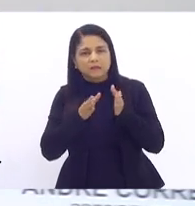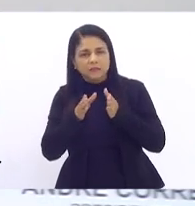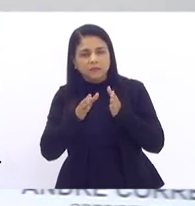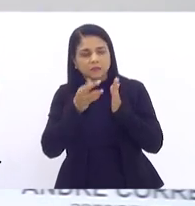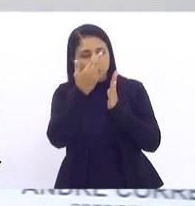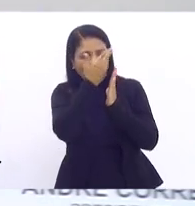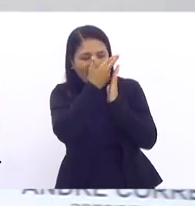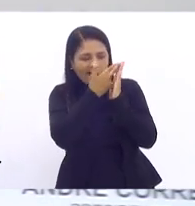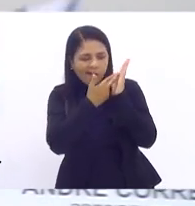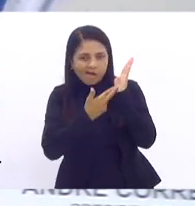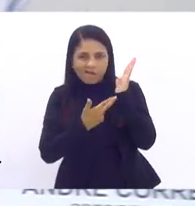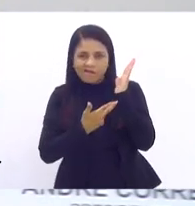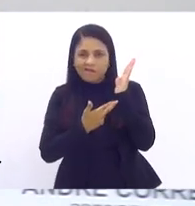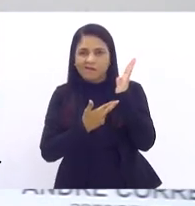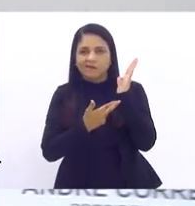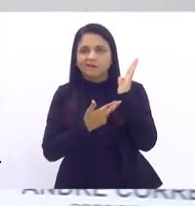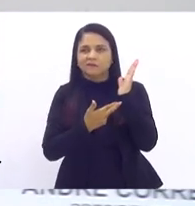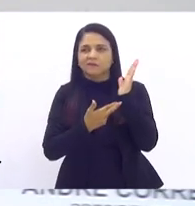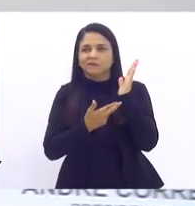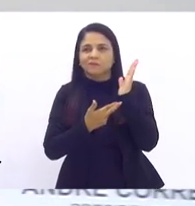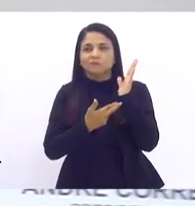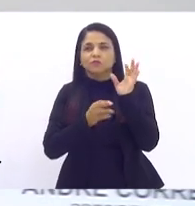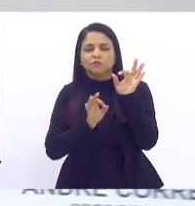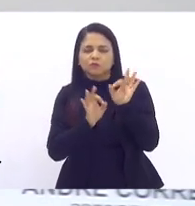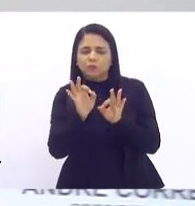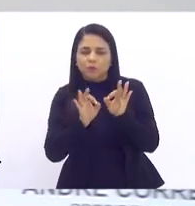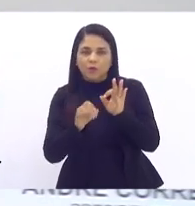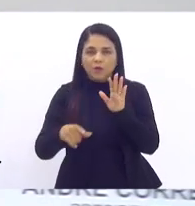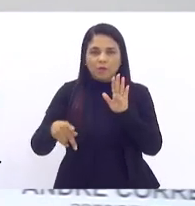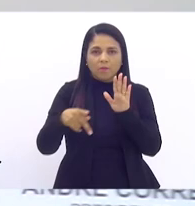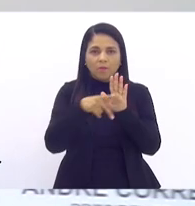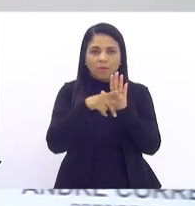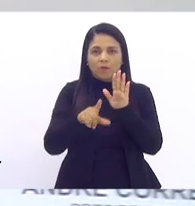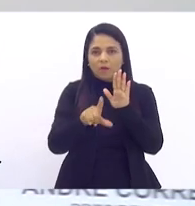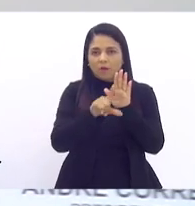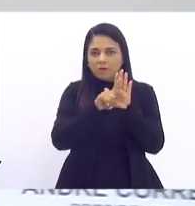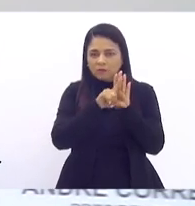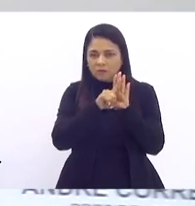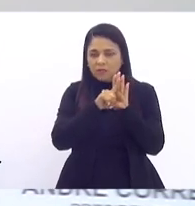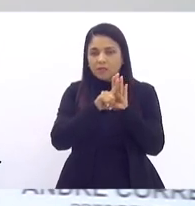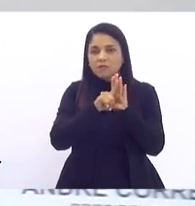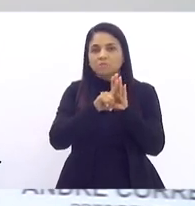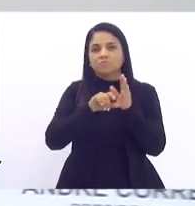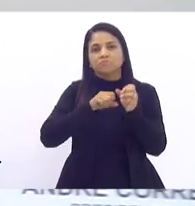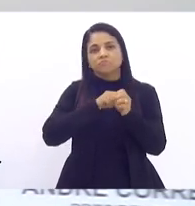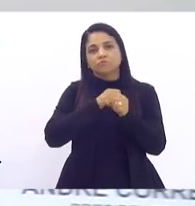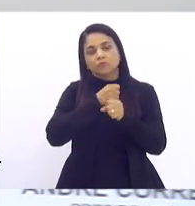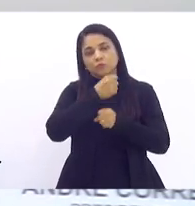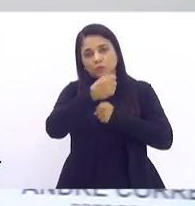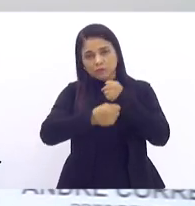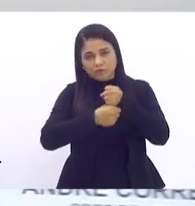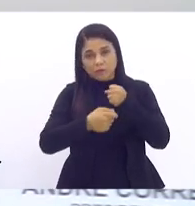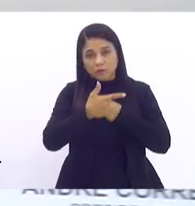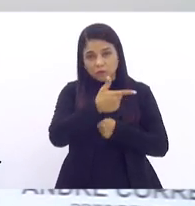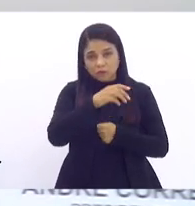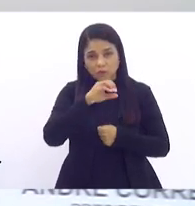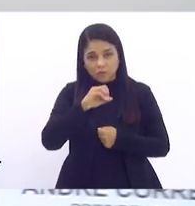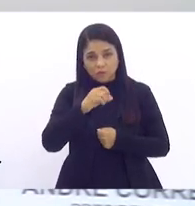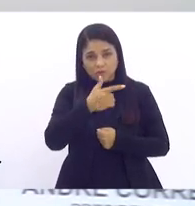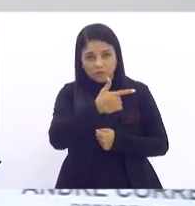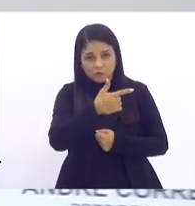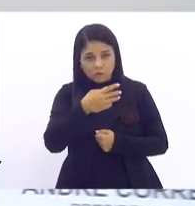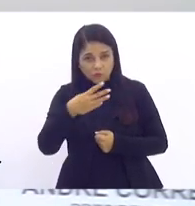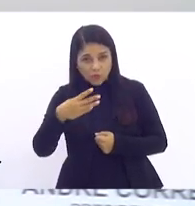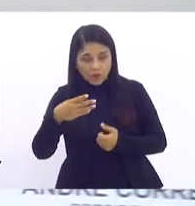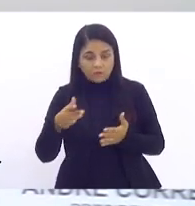relatório é preliminar da do projeto de lei de licenciamento para 2024 que é extensivo é complexo né